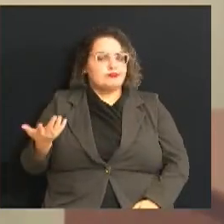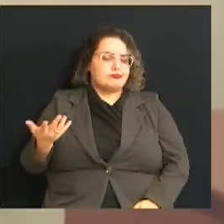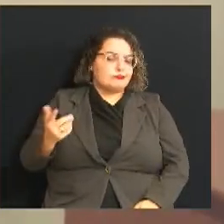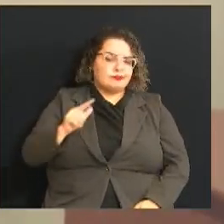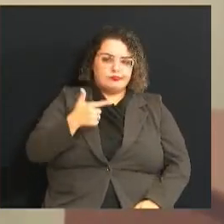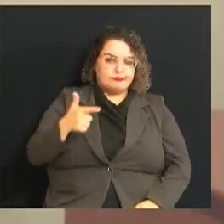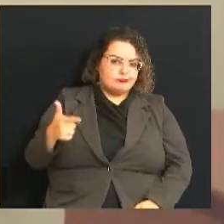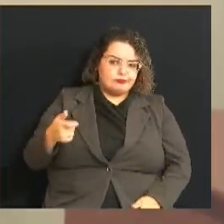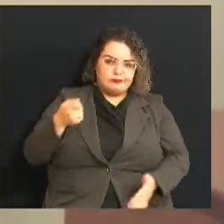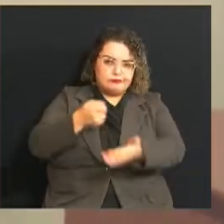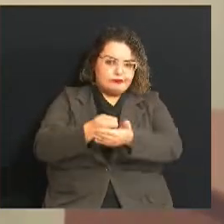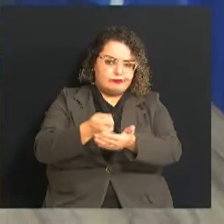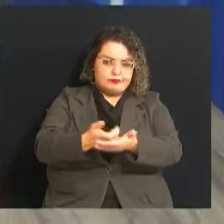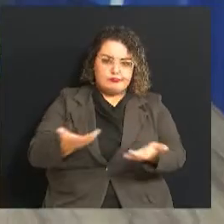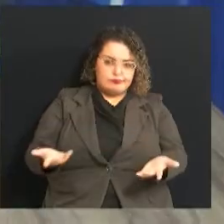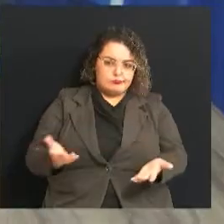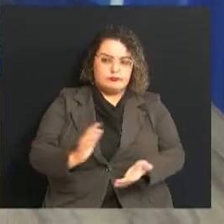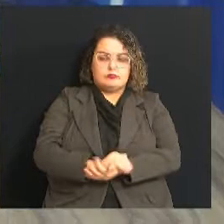numa autoescola.